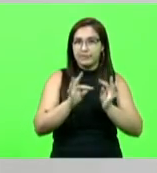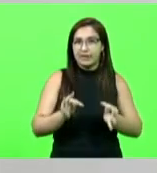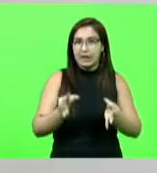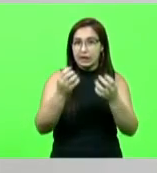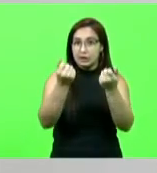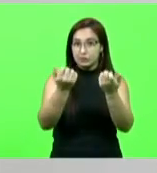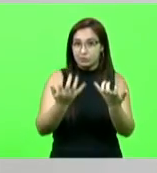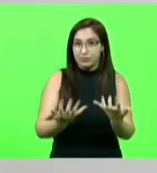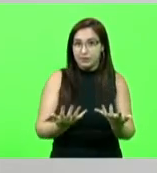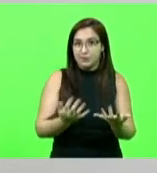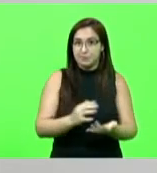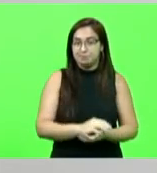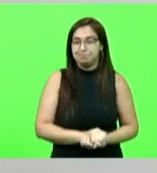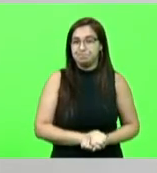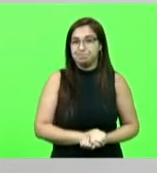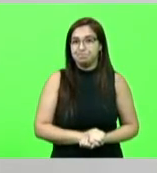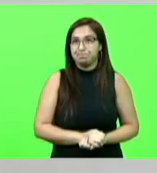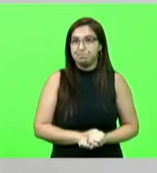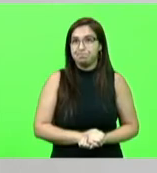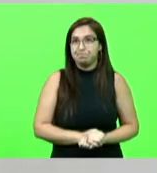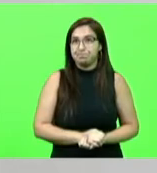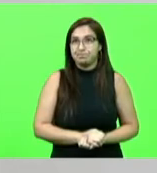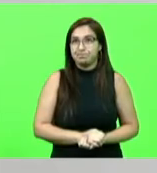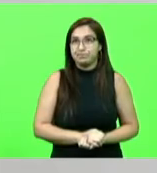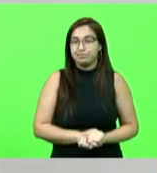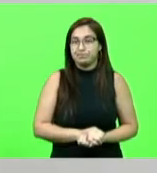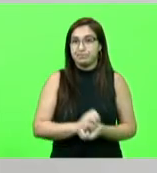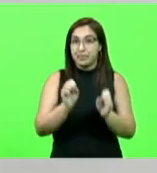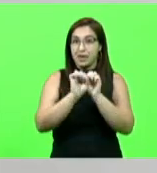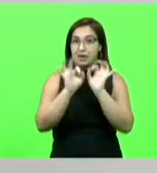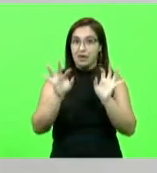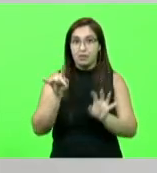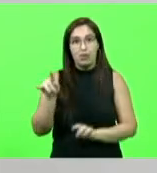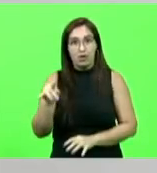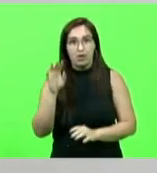Nota técnica feita por, óbvio, por técnicos.